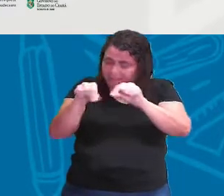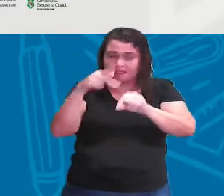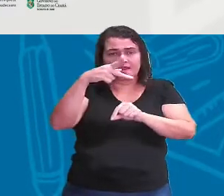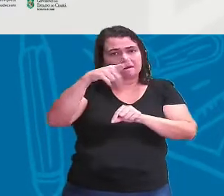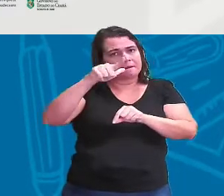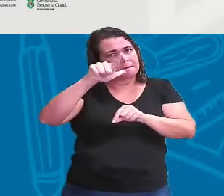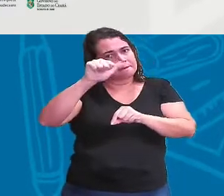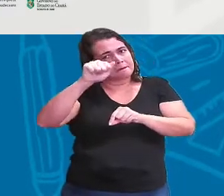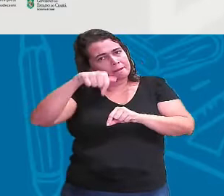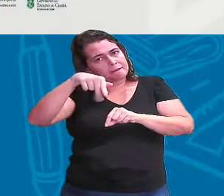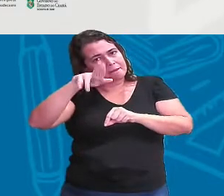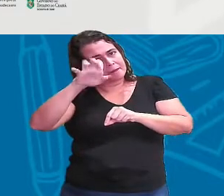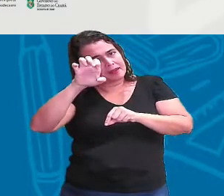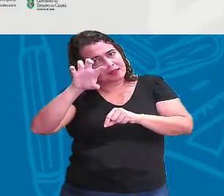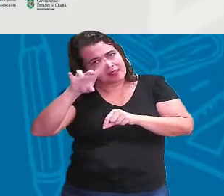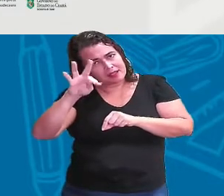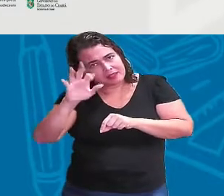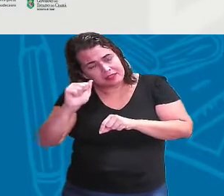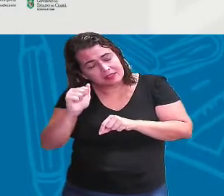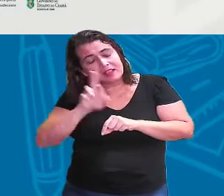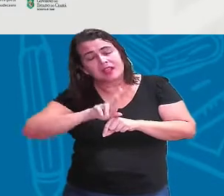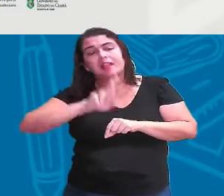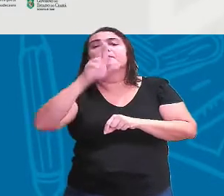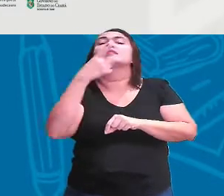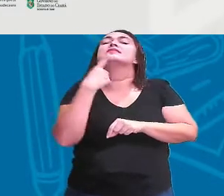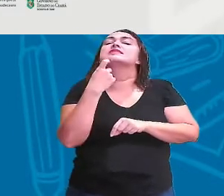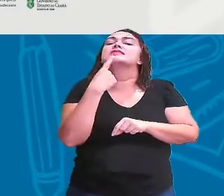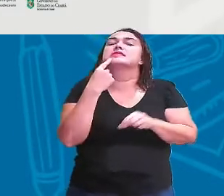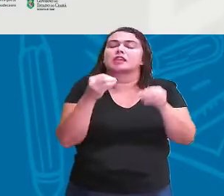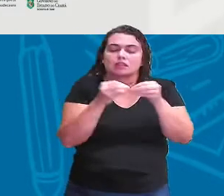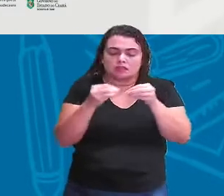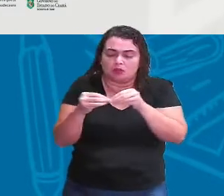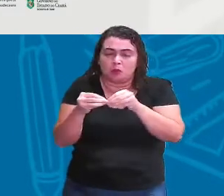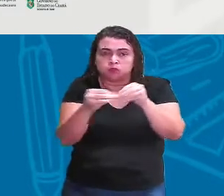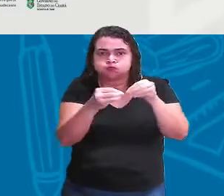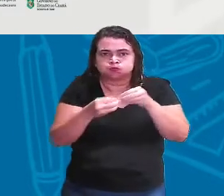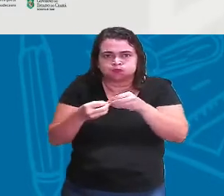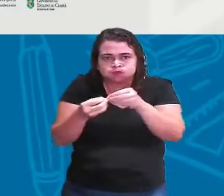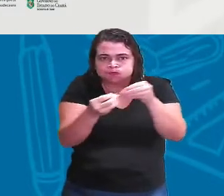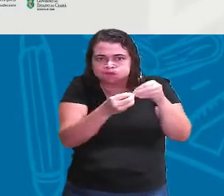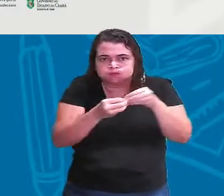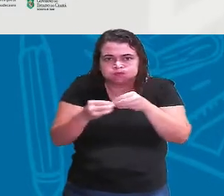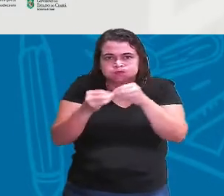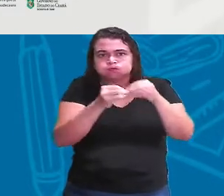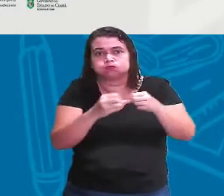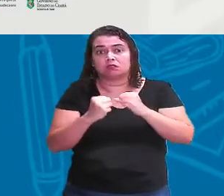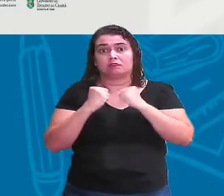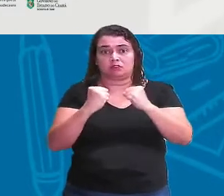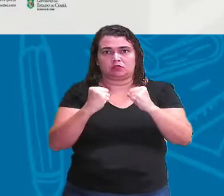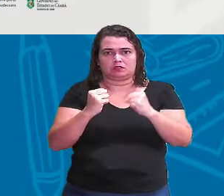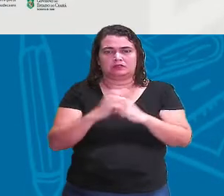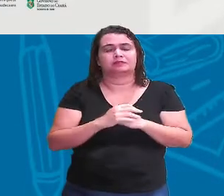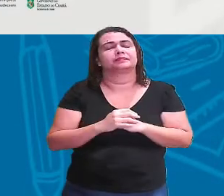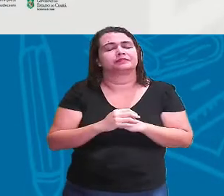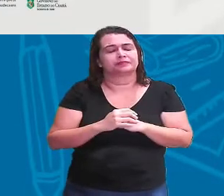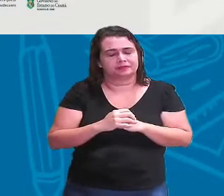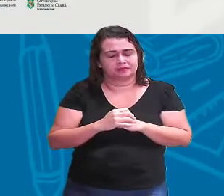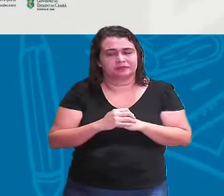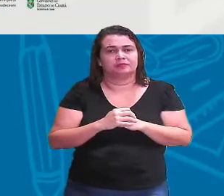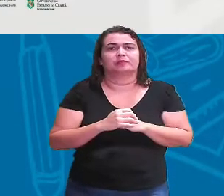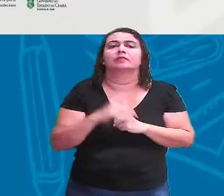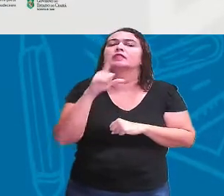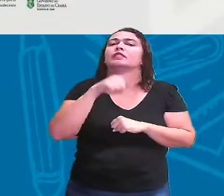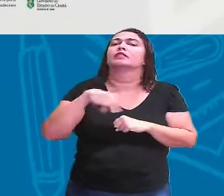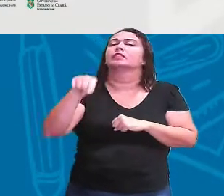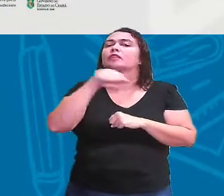coagulação do sangue. E daqui a pouco a gente vai falar um pouquinho mais sobre isso, como isso tem uma relação muito importante quando a gente pensar em dengue, tá? E a